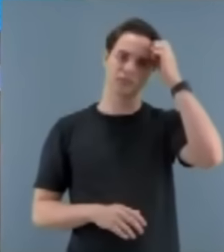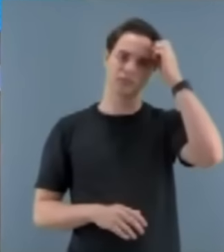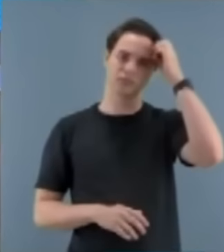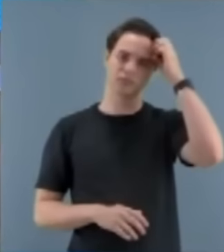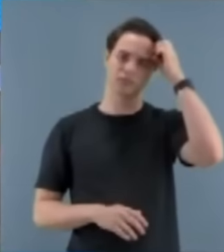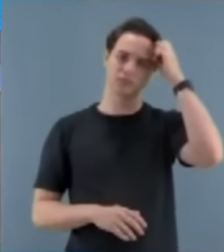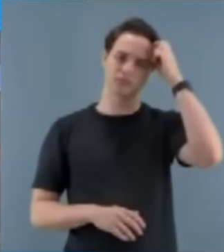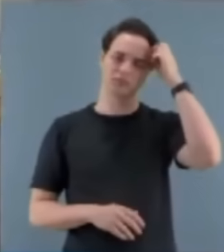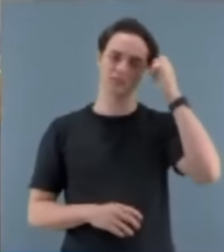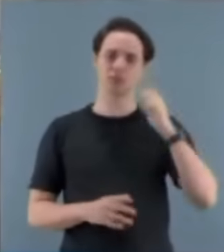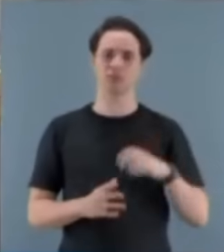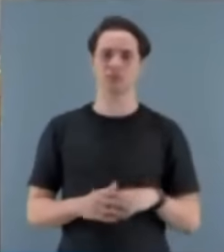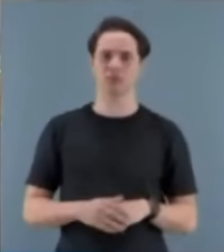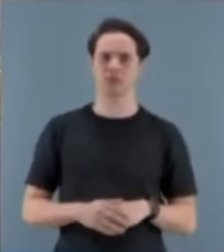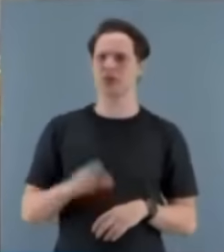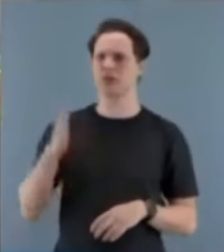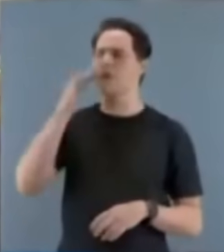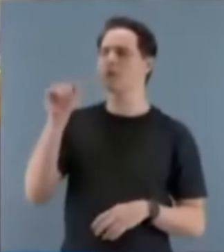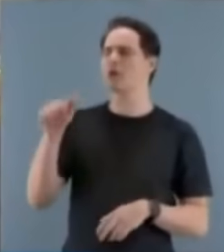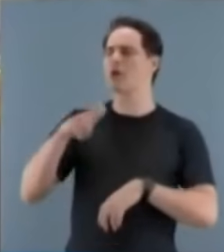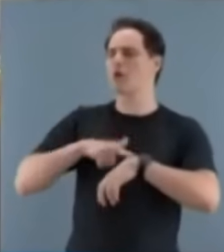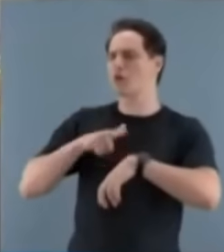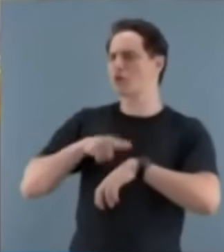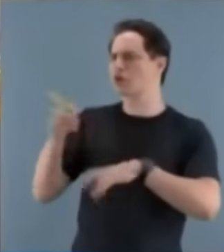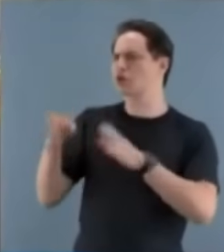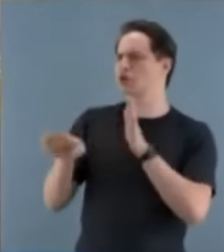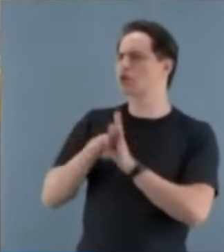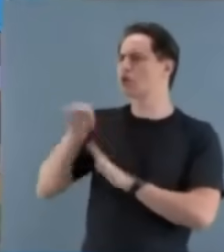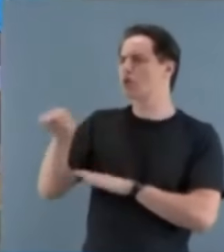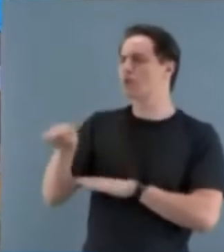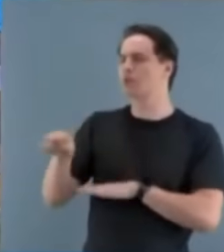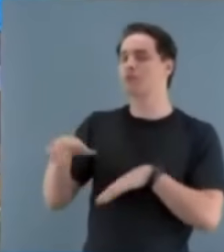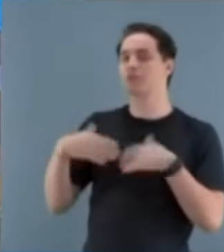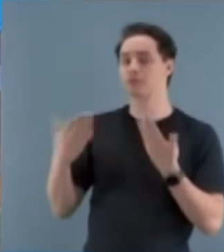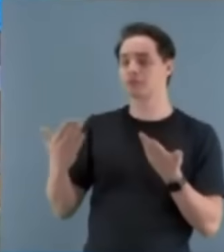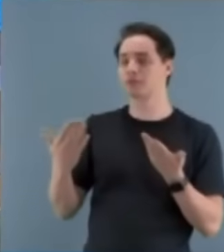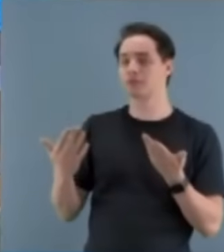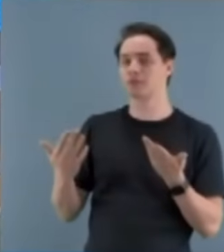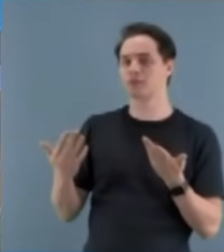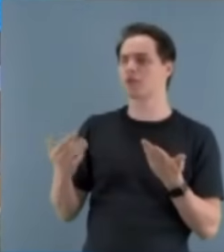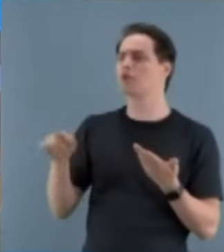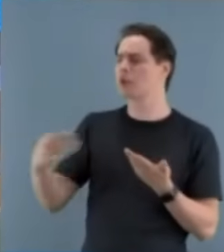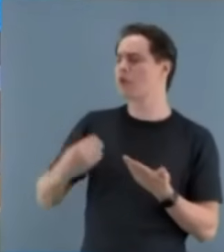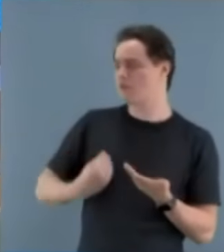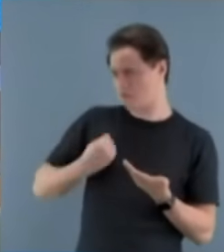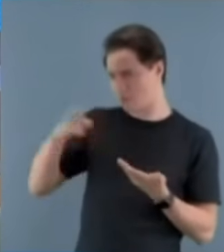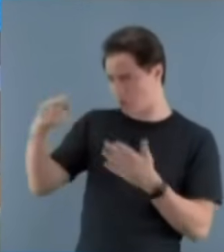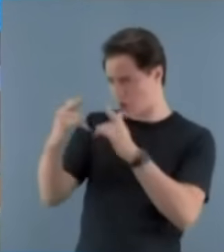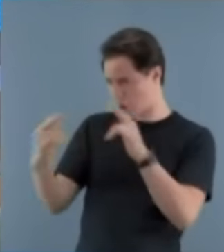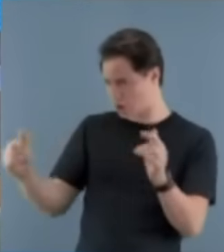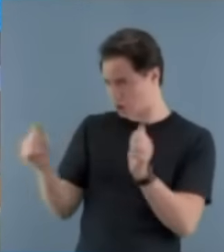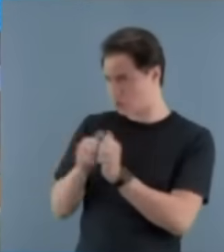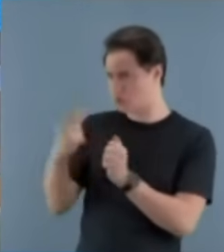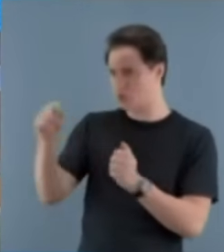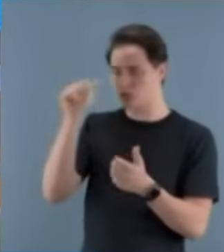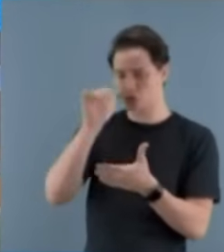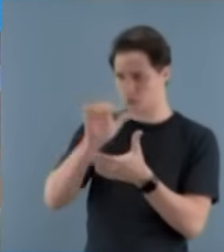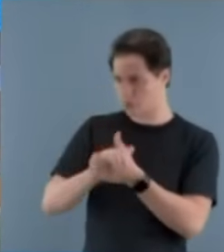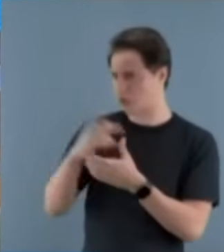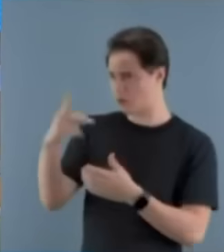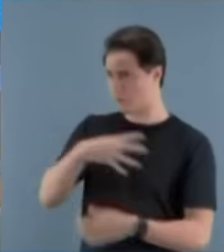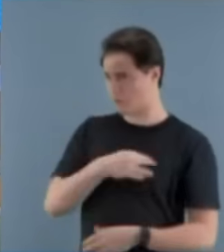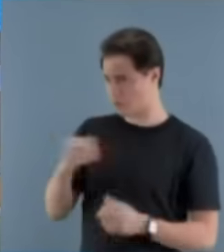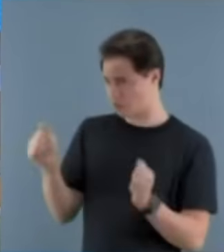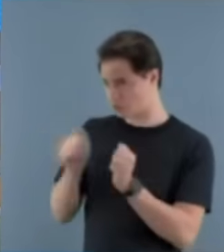senhor esteve lá, a hora, a circunstância, a Polícia Federal... Eu estive lá com a minha esposa. Eu estou perguntando se o senhor esteve lá com sua esposa e com seus